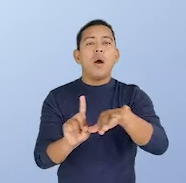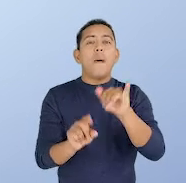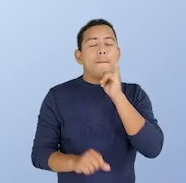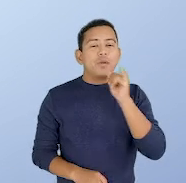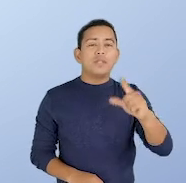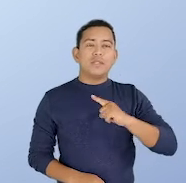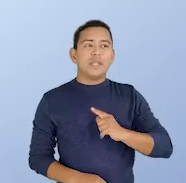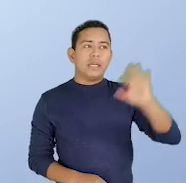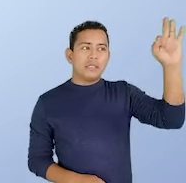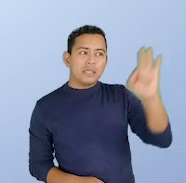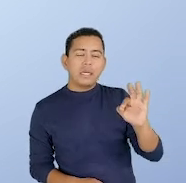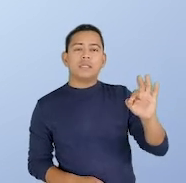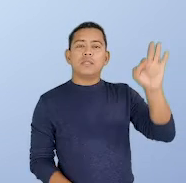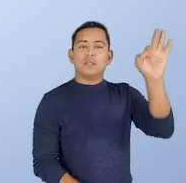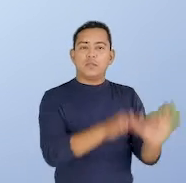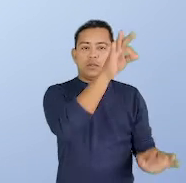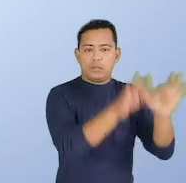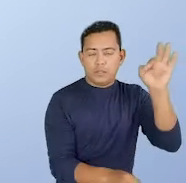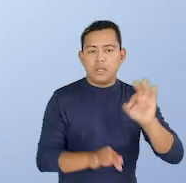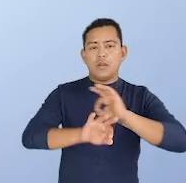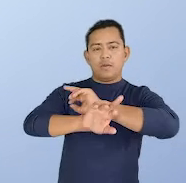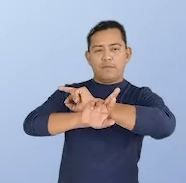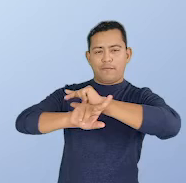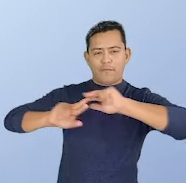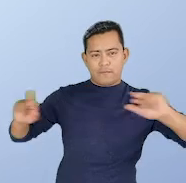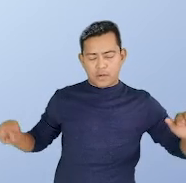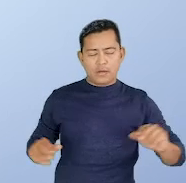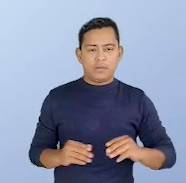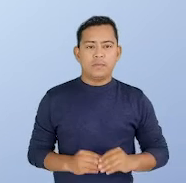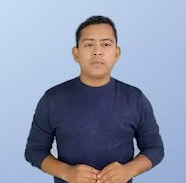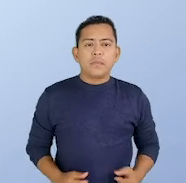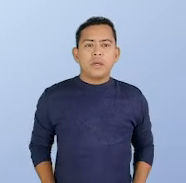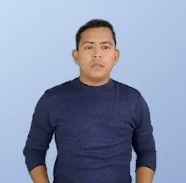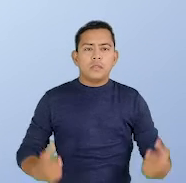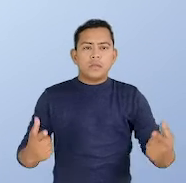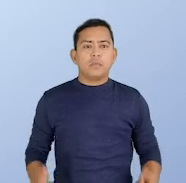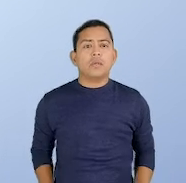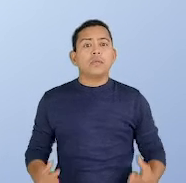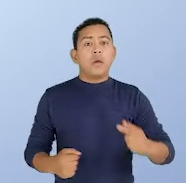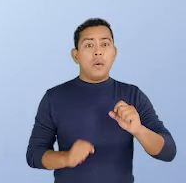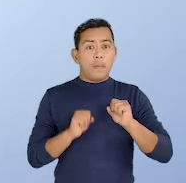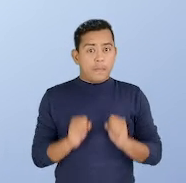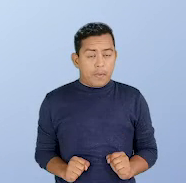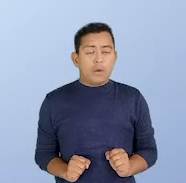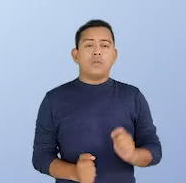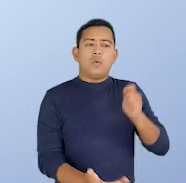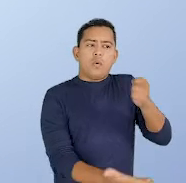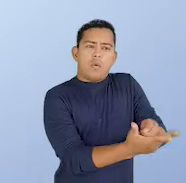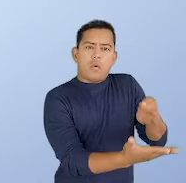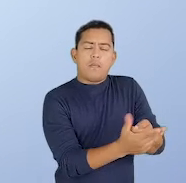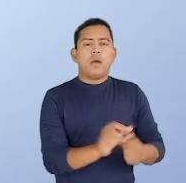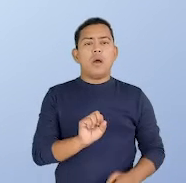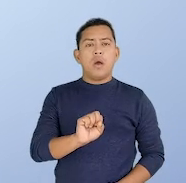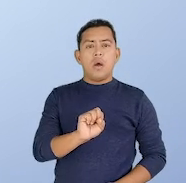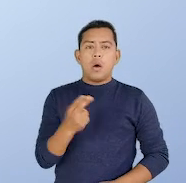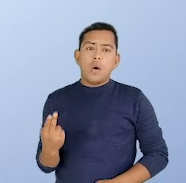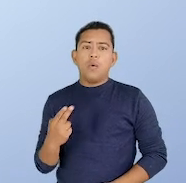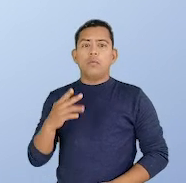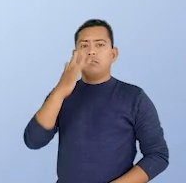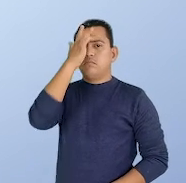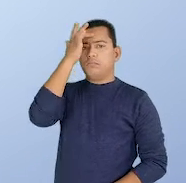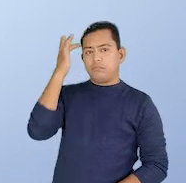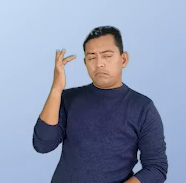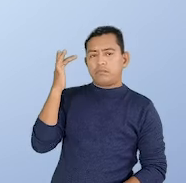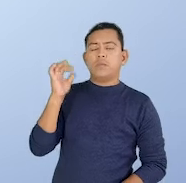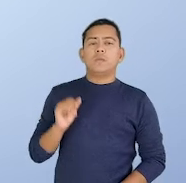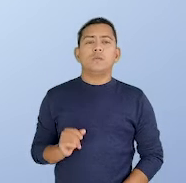judiciária, emolumentos e outros. As despesas podem ser obrigatórias, como pessoal e encargos